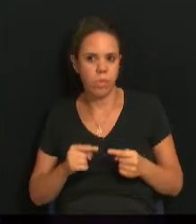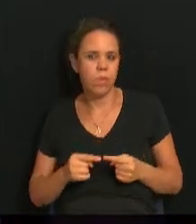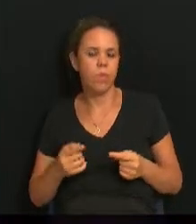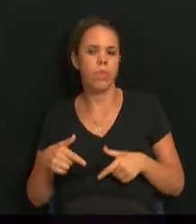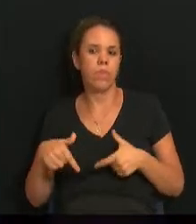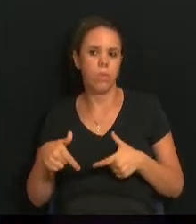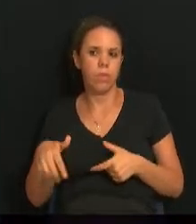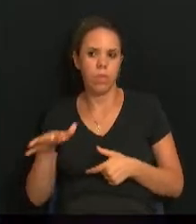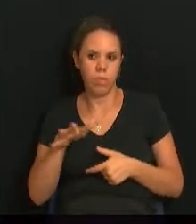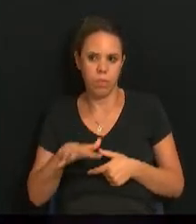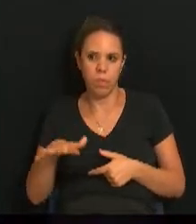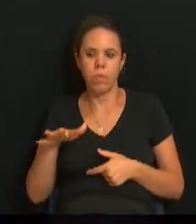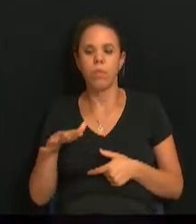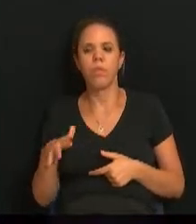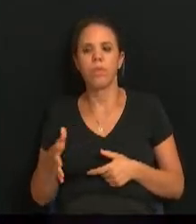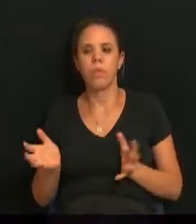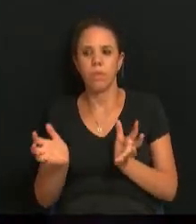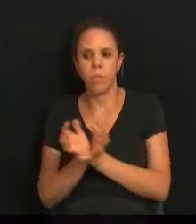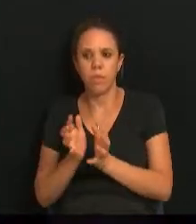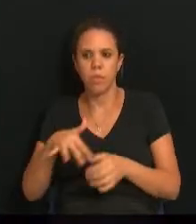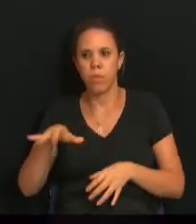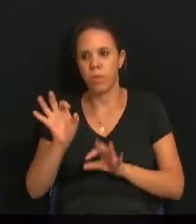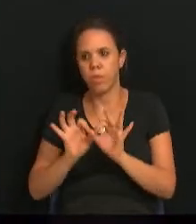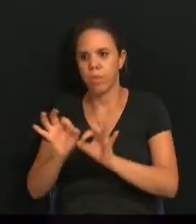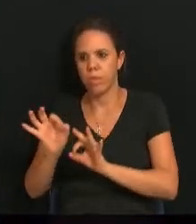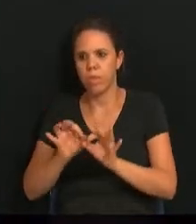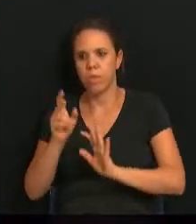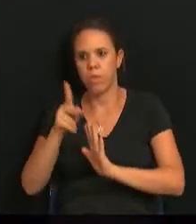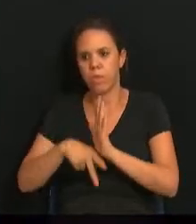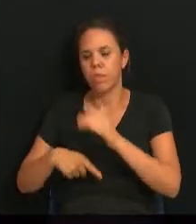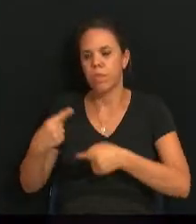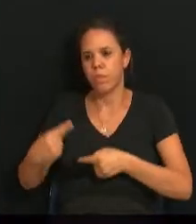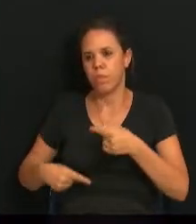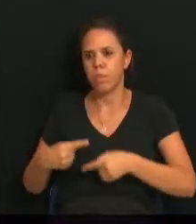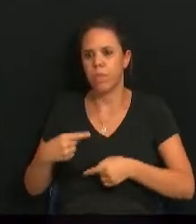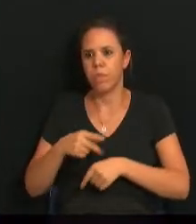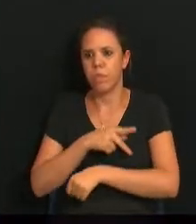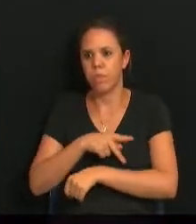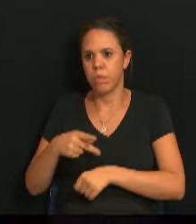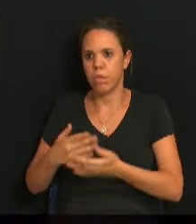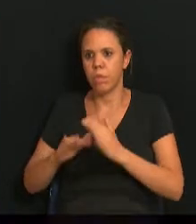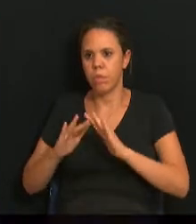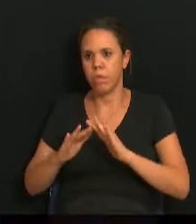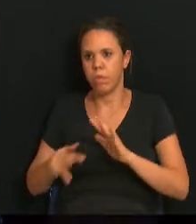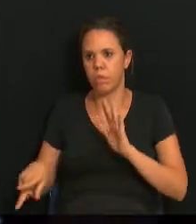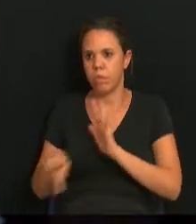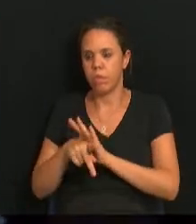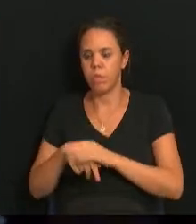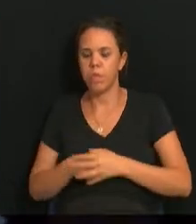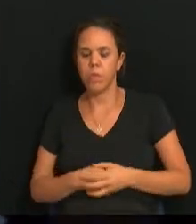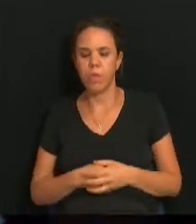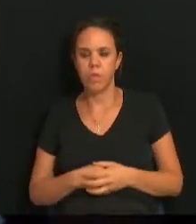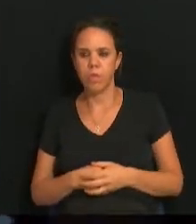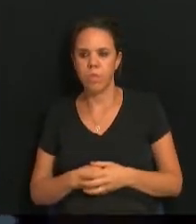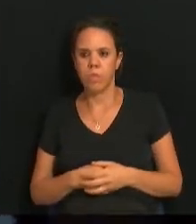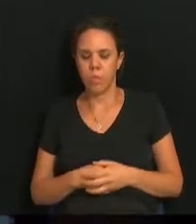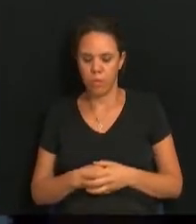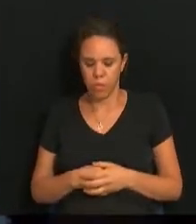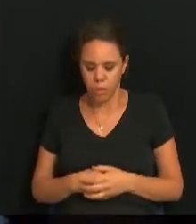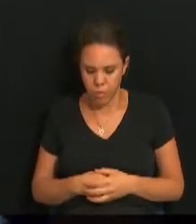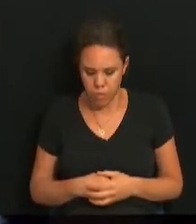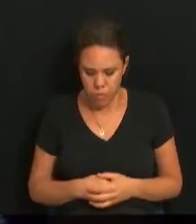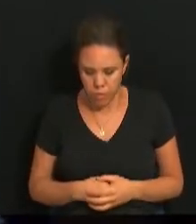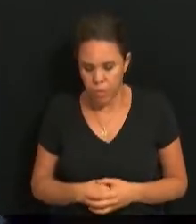trabalho coletivo de organização do projeto político-pedagógico da escola, da apropriação por parte de nós, educadores e educadoras,